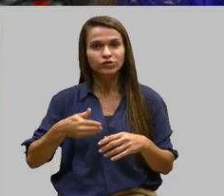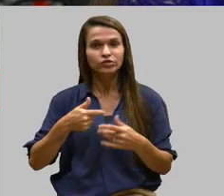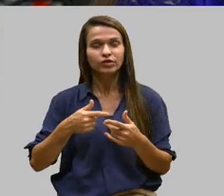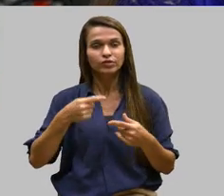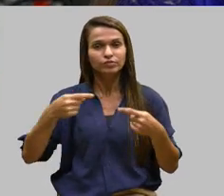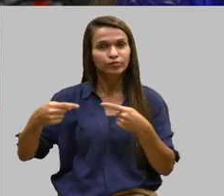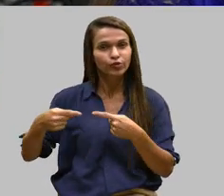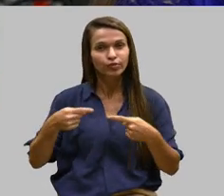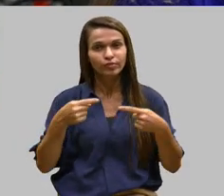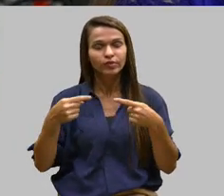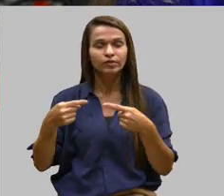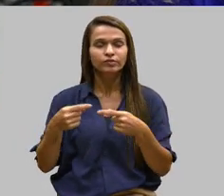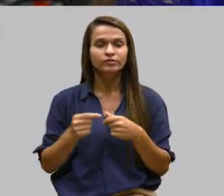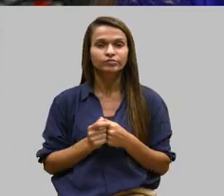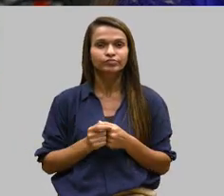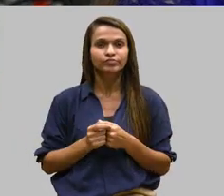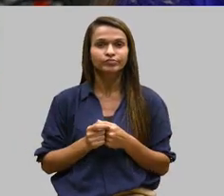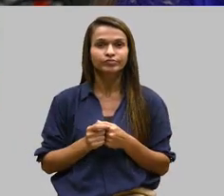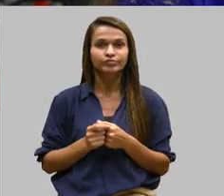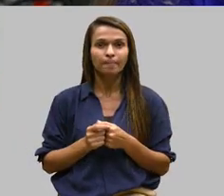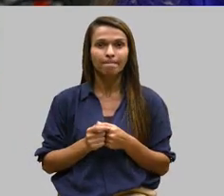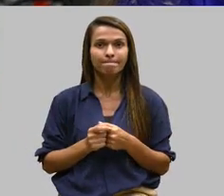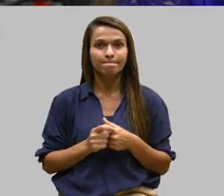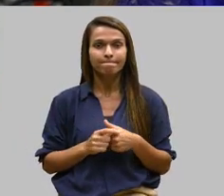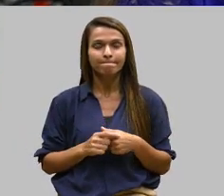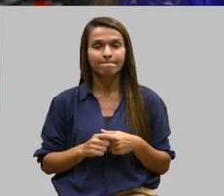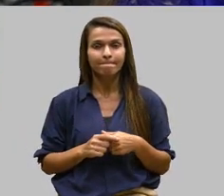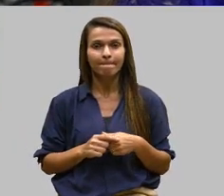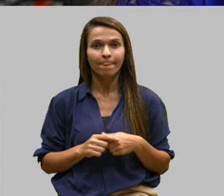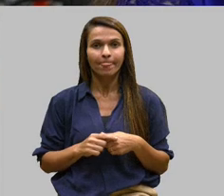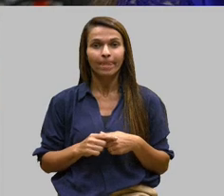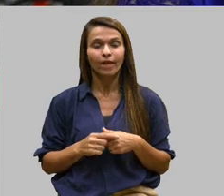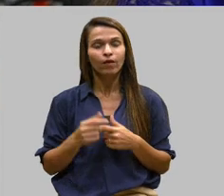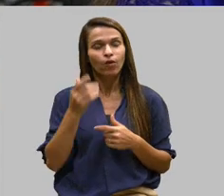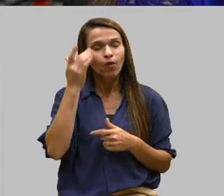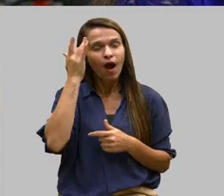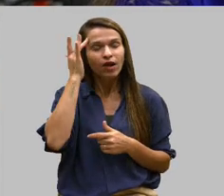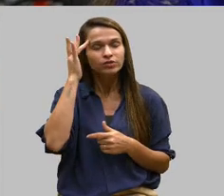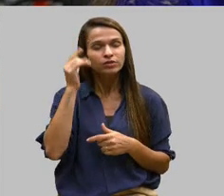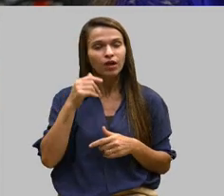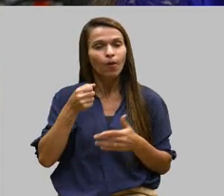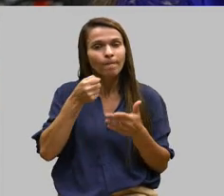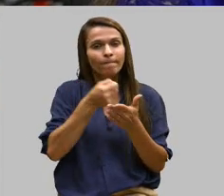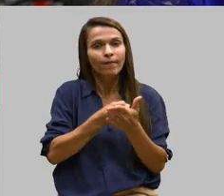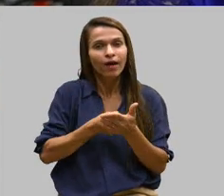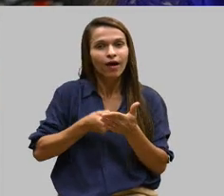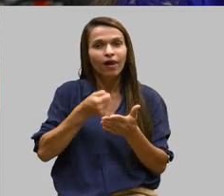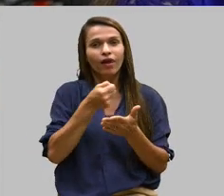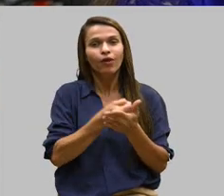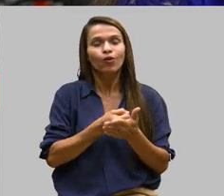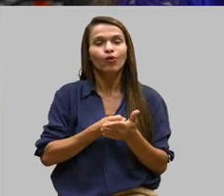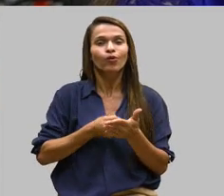e com terceiro setor eu acho que essa é uma luta o dia né da luta com a pessoa com